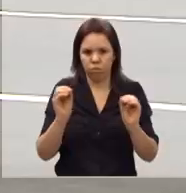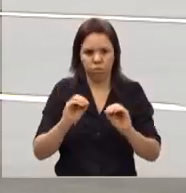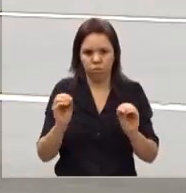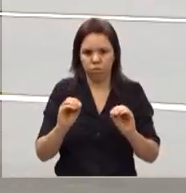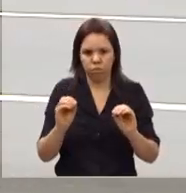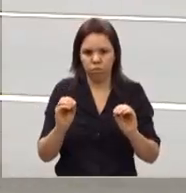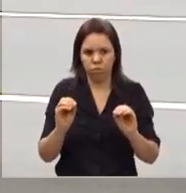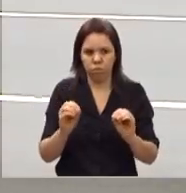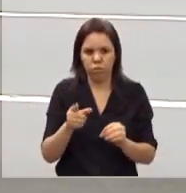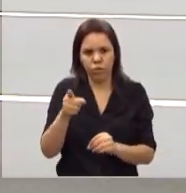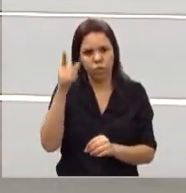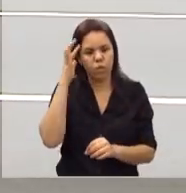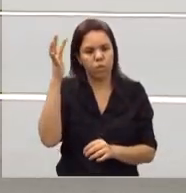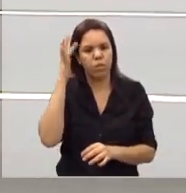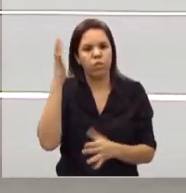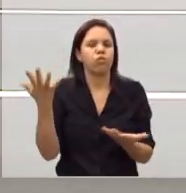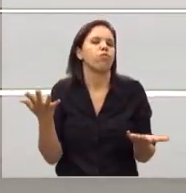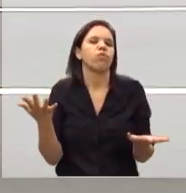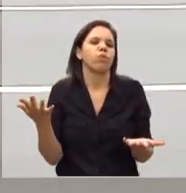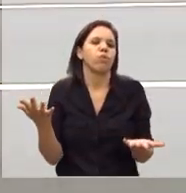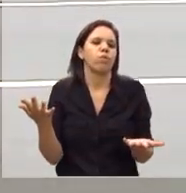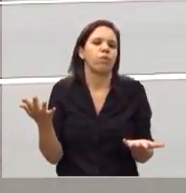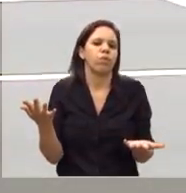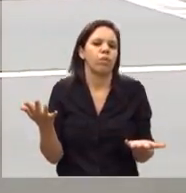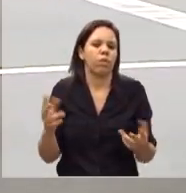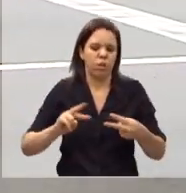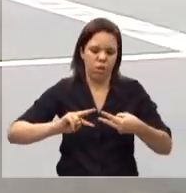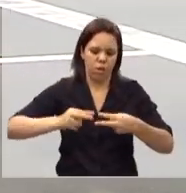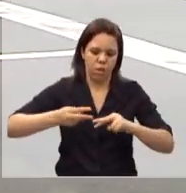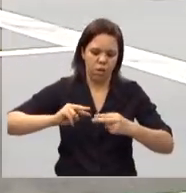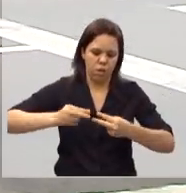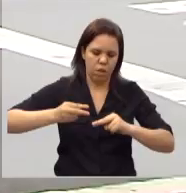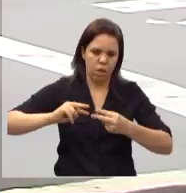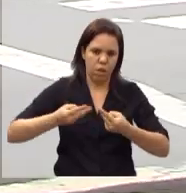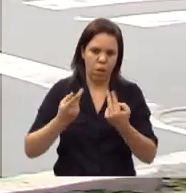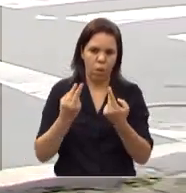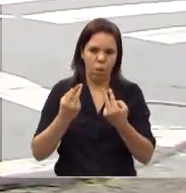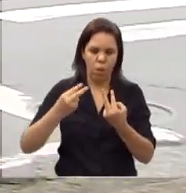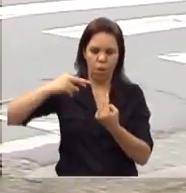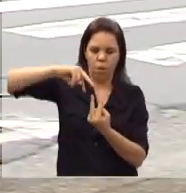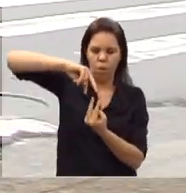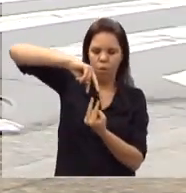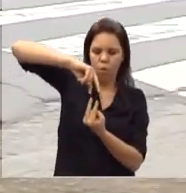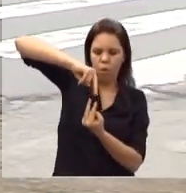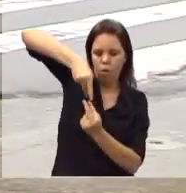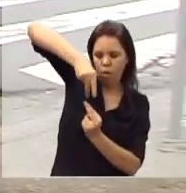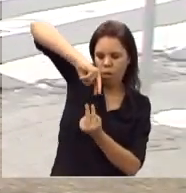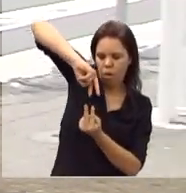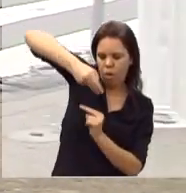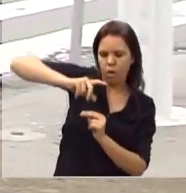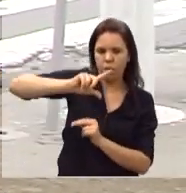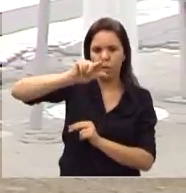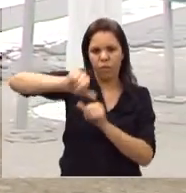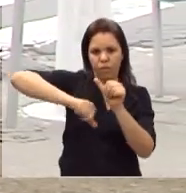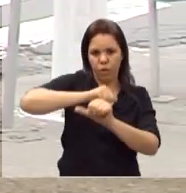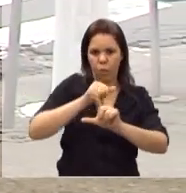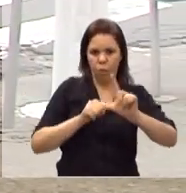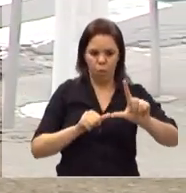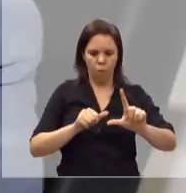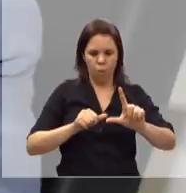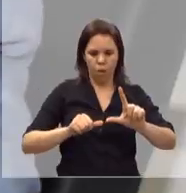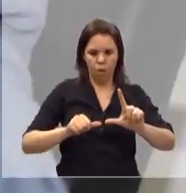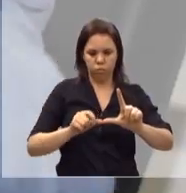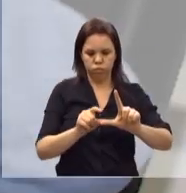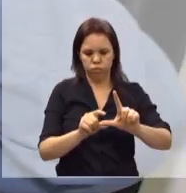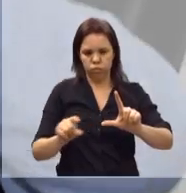mais. Então, você imagina, antigamente até as catracas eram assim, uma borboleta, depois passou a ser um L com uma perna maior.